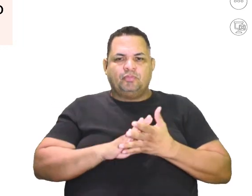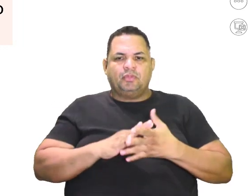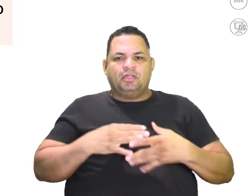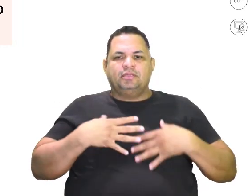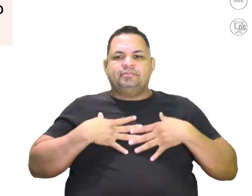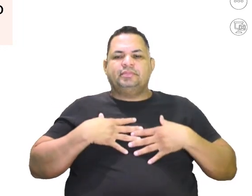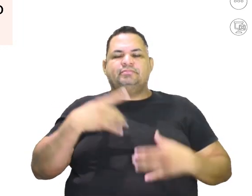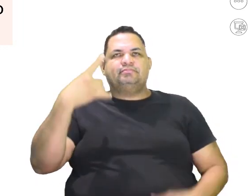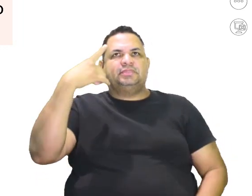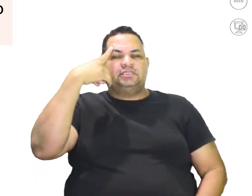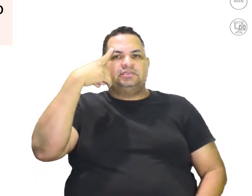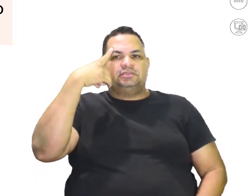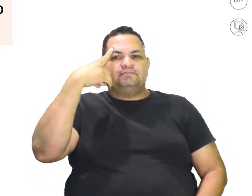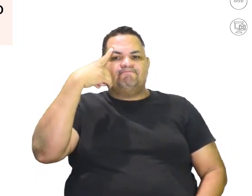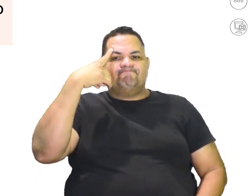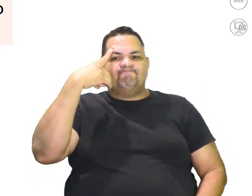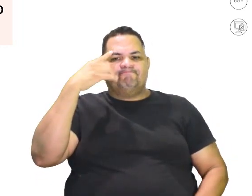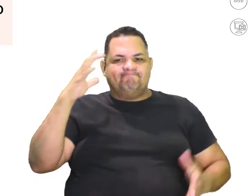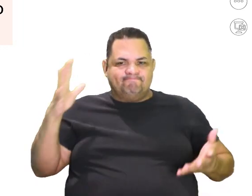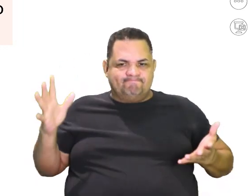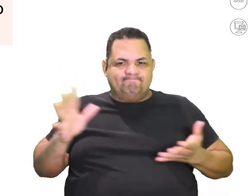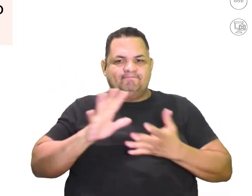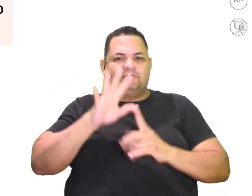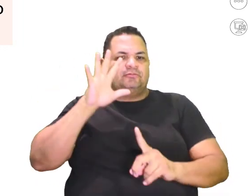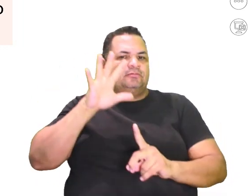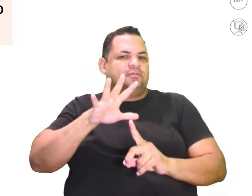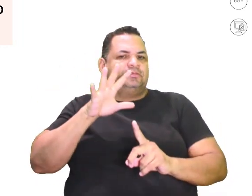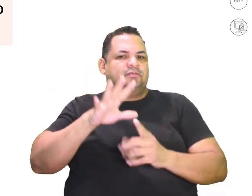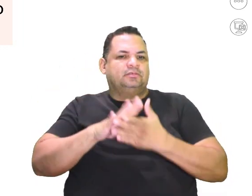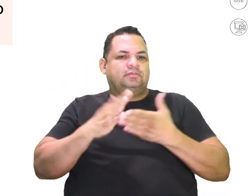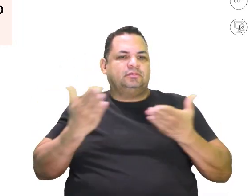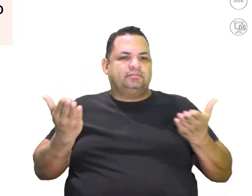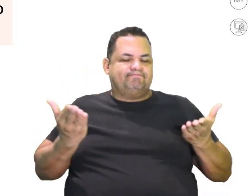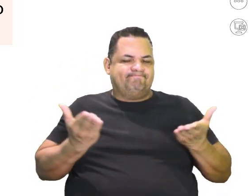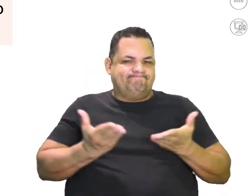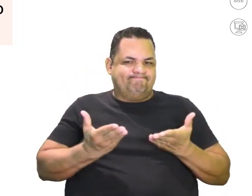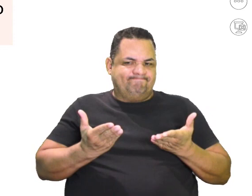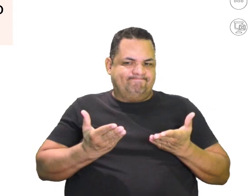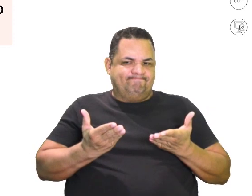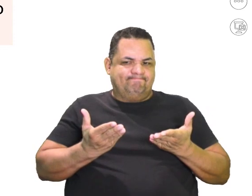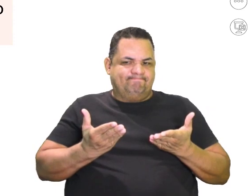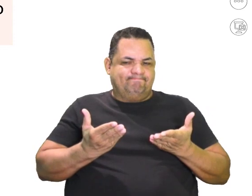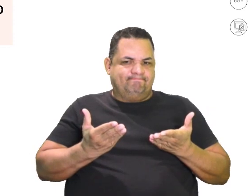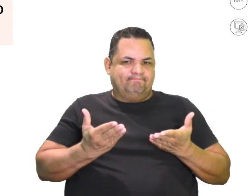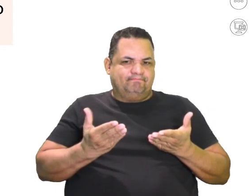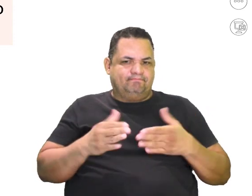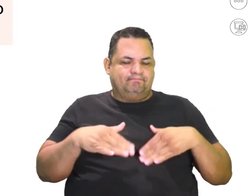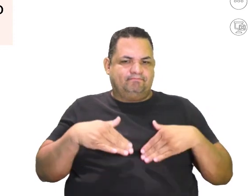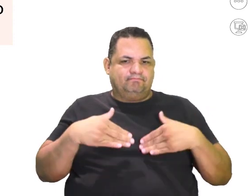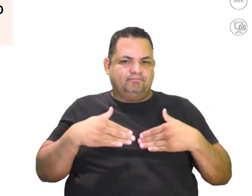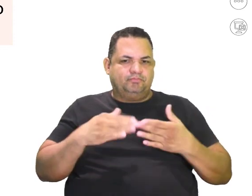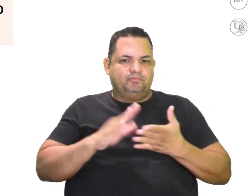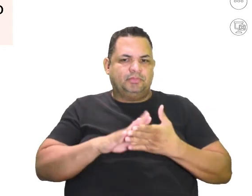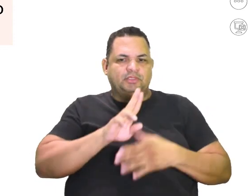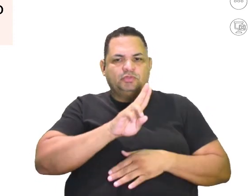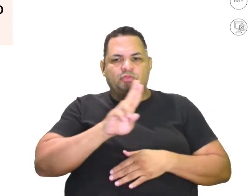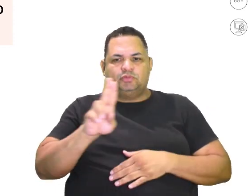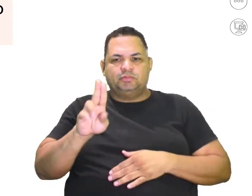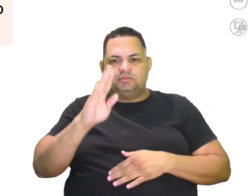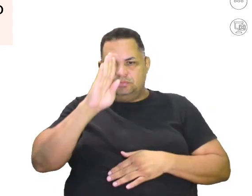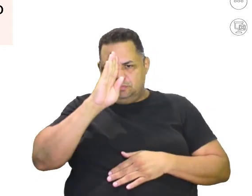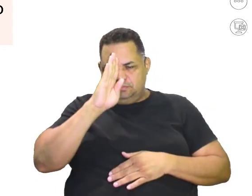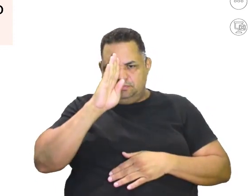nesse grande artista, né? Um dos maiores nomes do